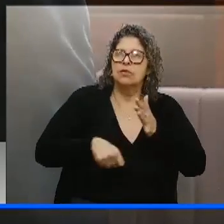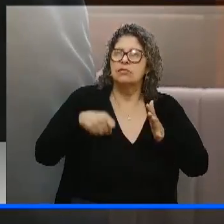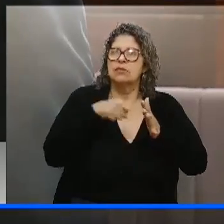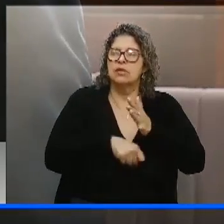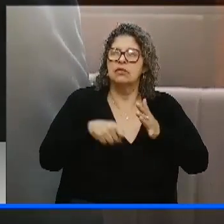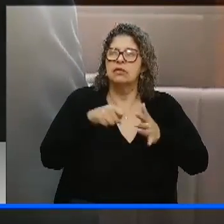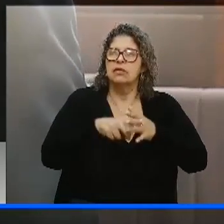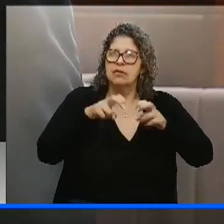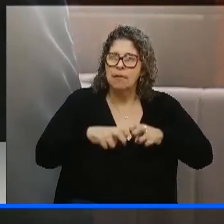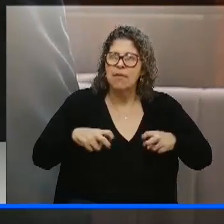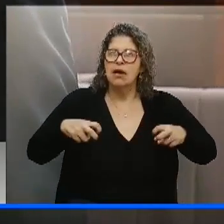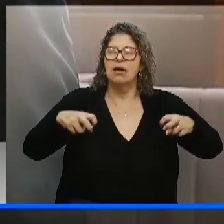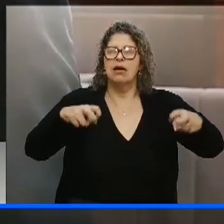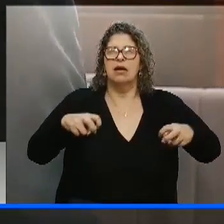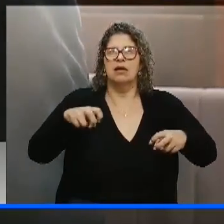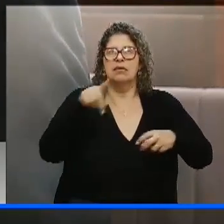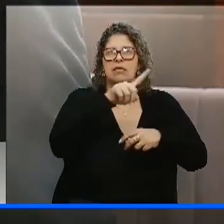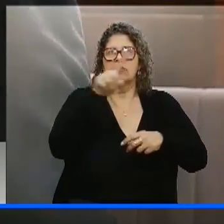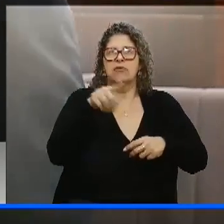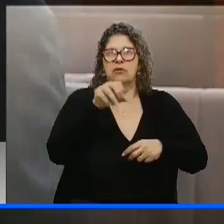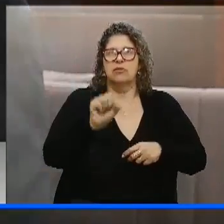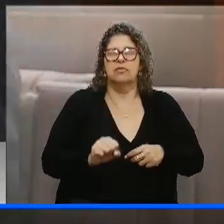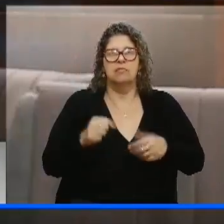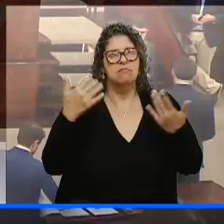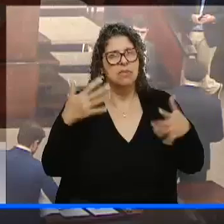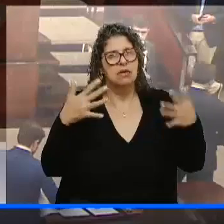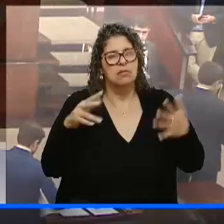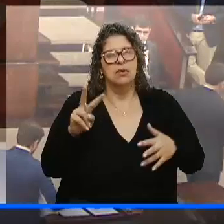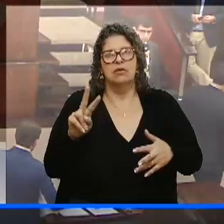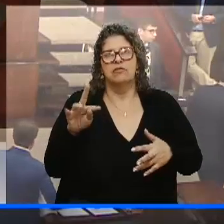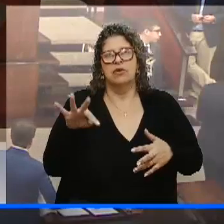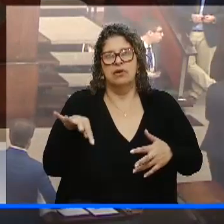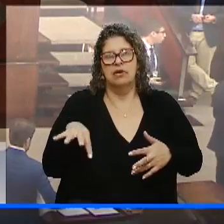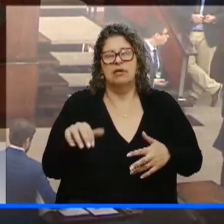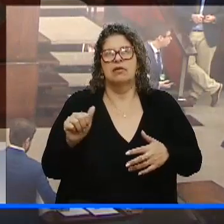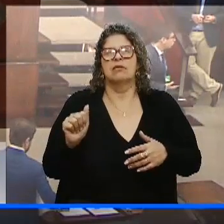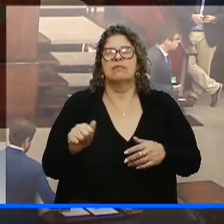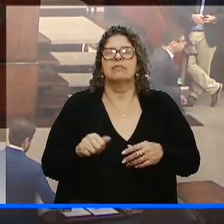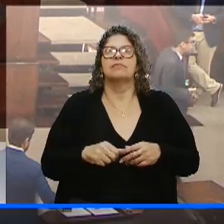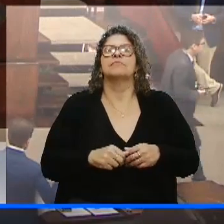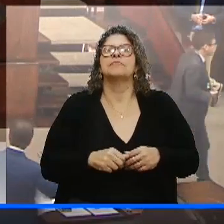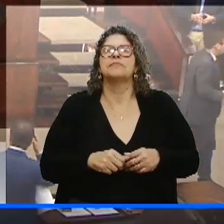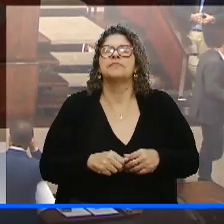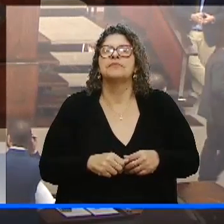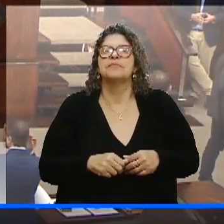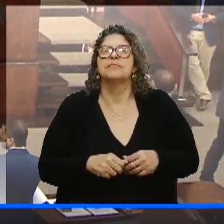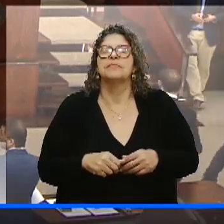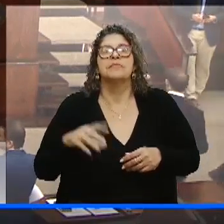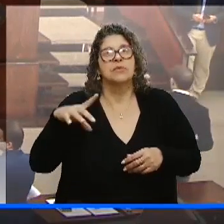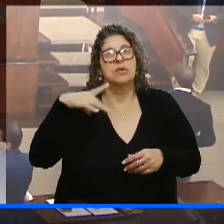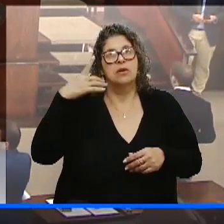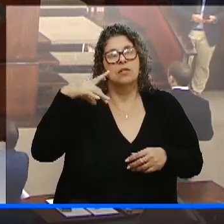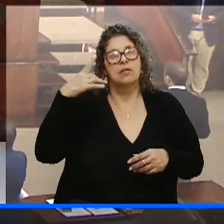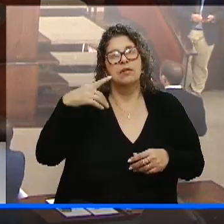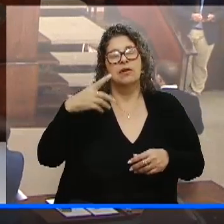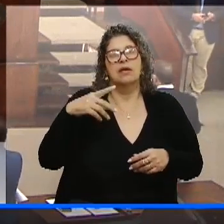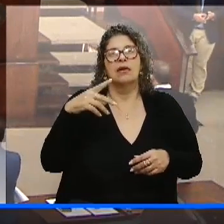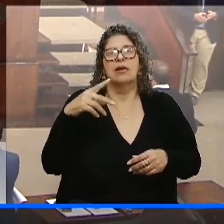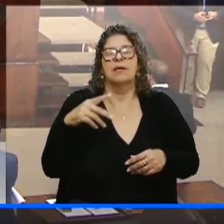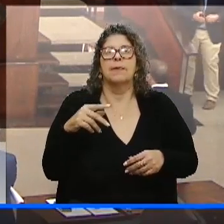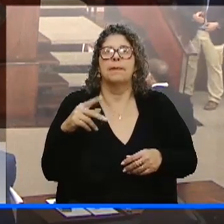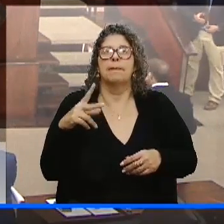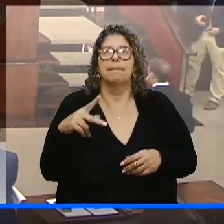bancada da nossa zona sul parabéns deputado ian da página também deputado paparico